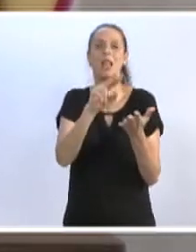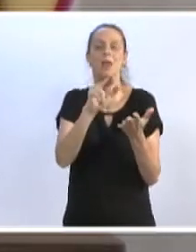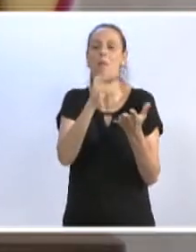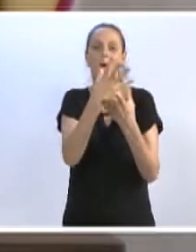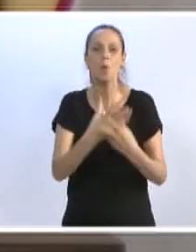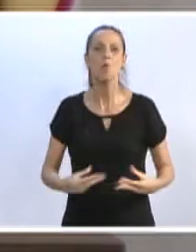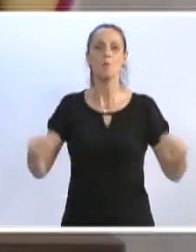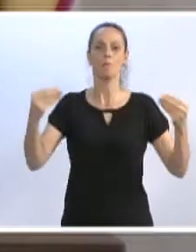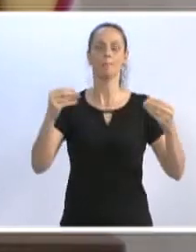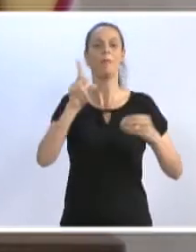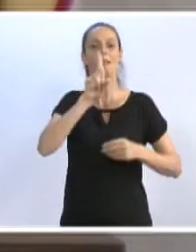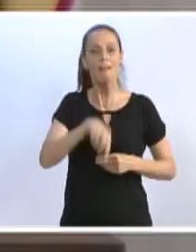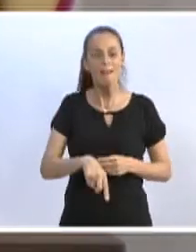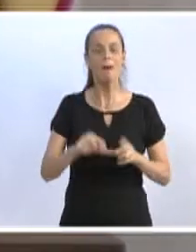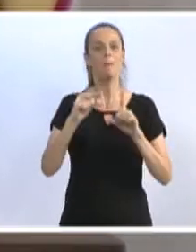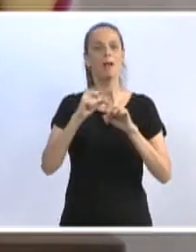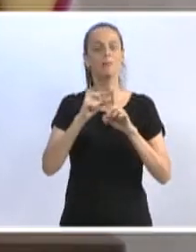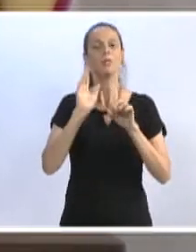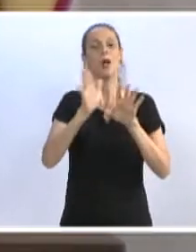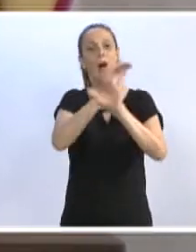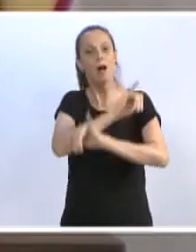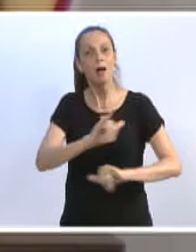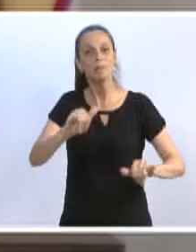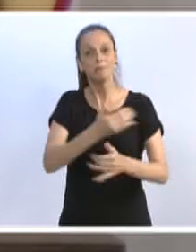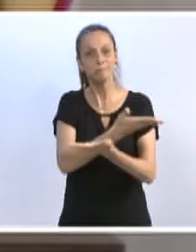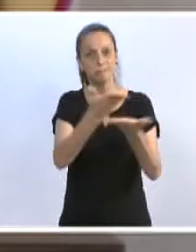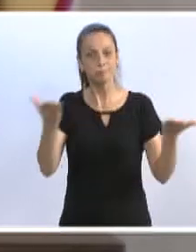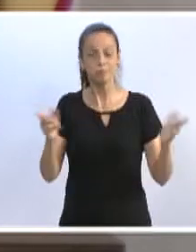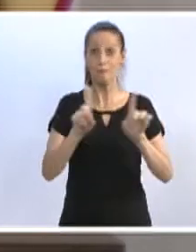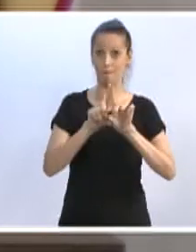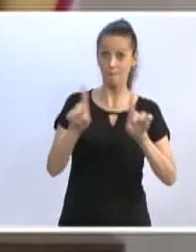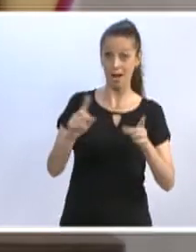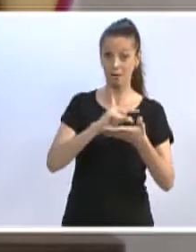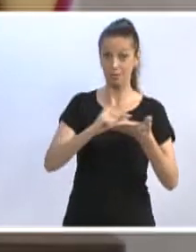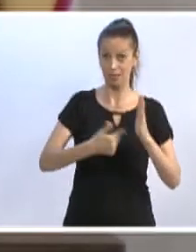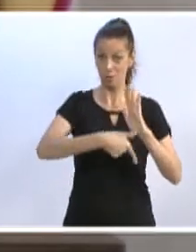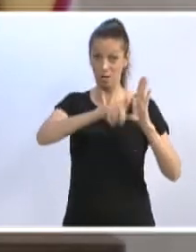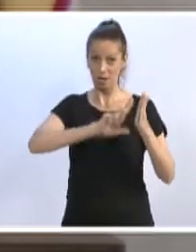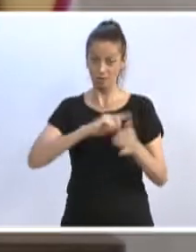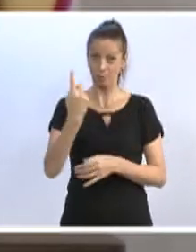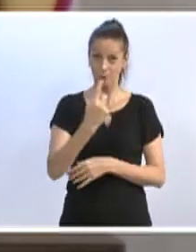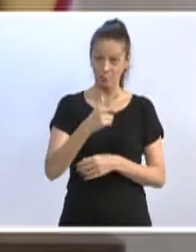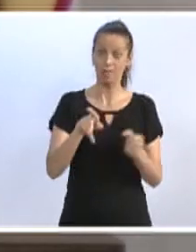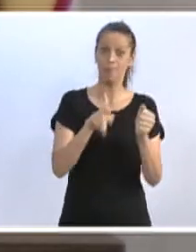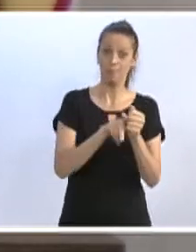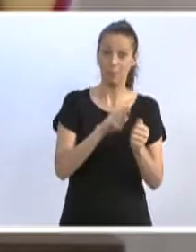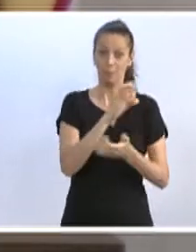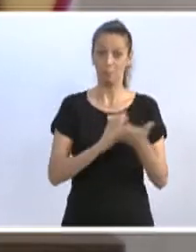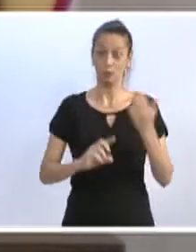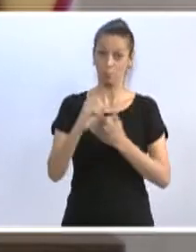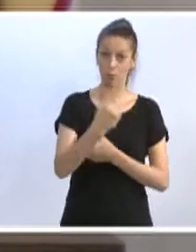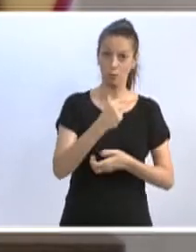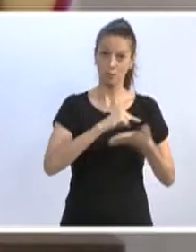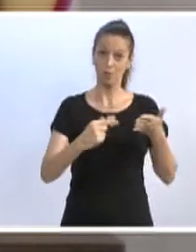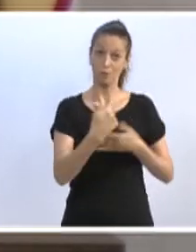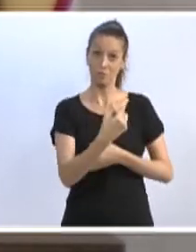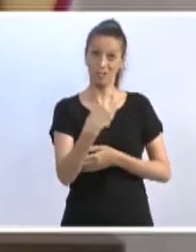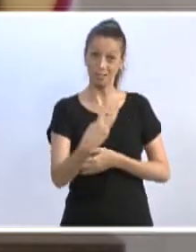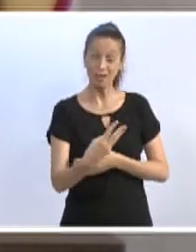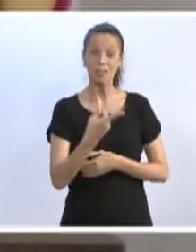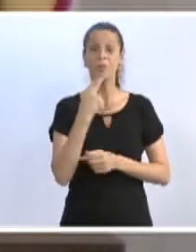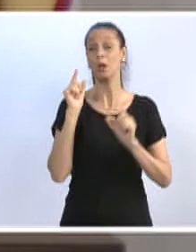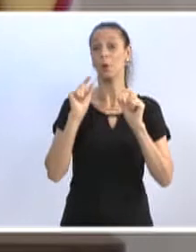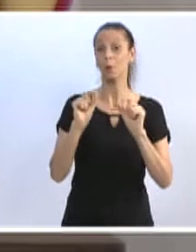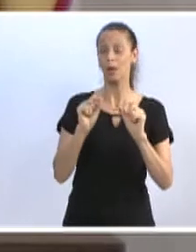a palavra que lhes foi anunciada. Só que no versículo anterior de 1 Pedro, capítulo 1, versículo 23, então